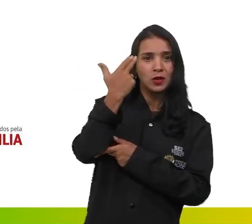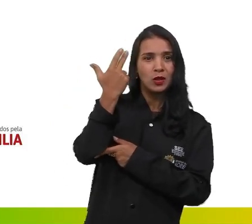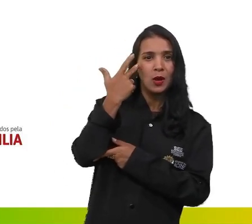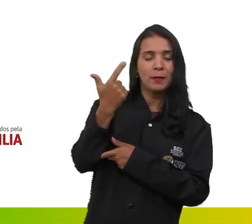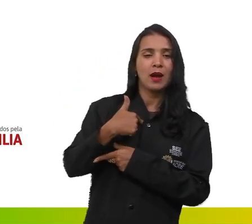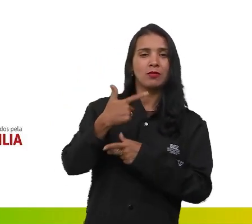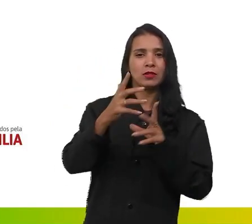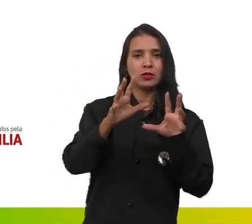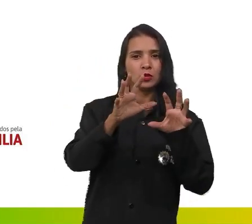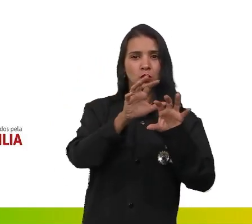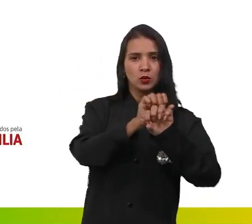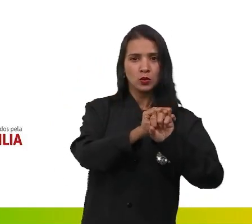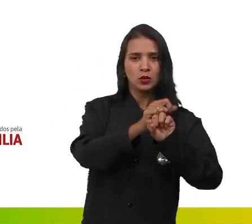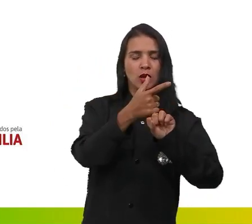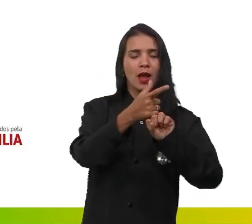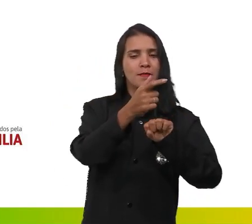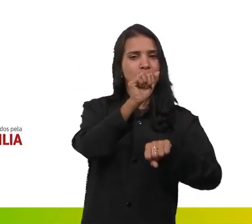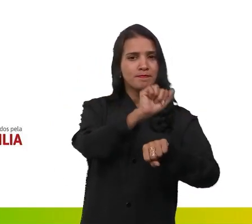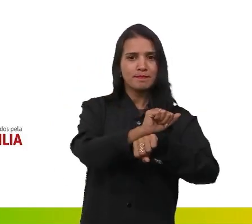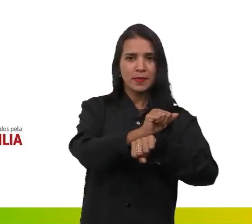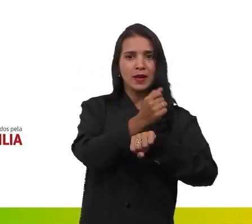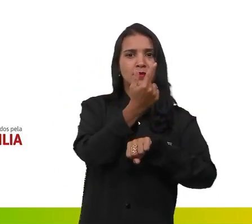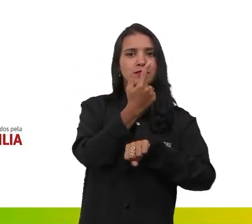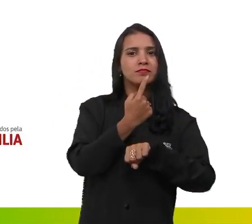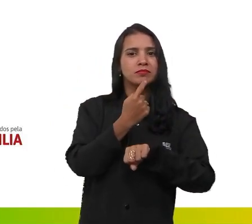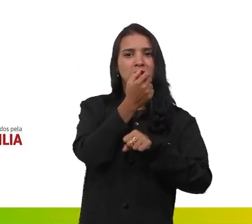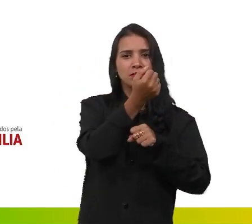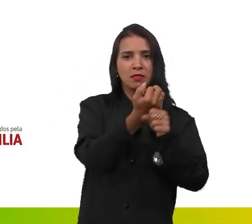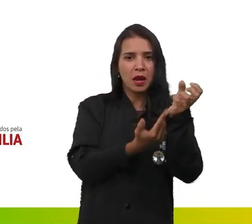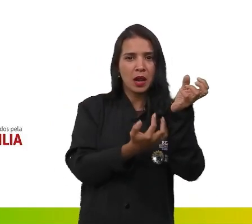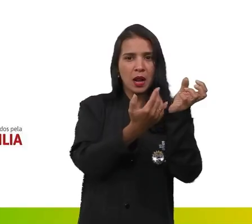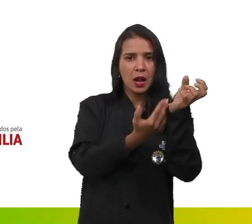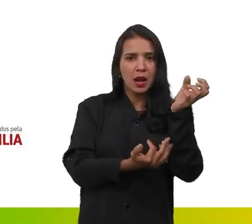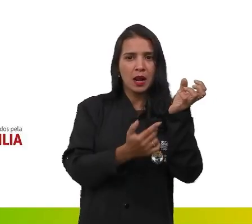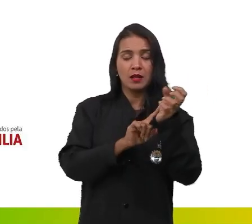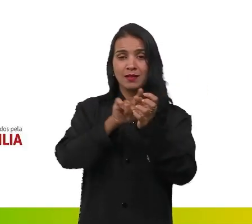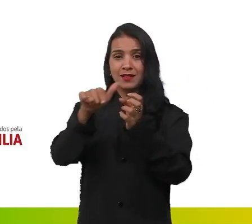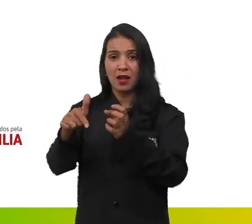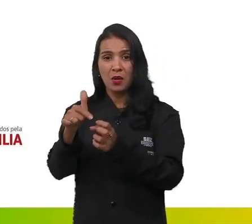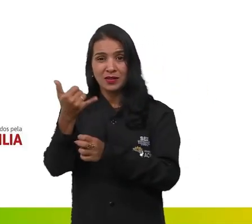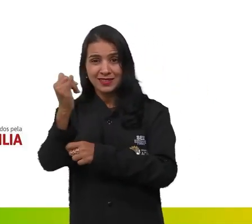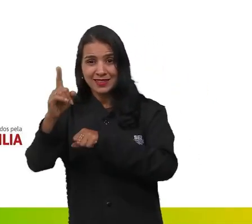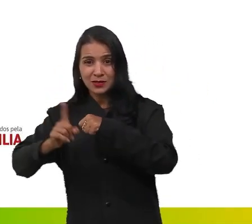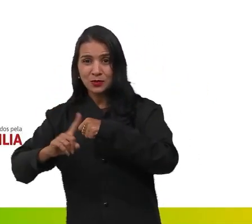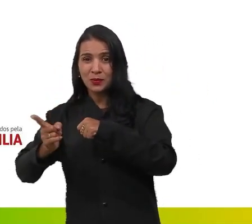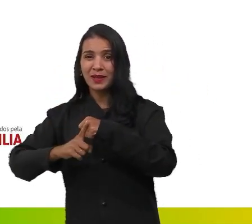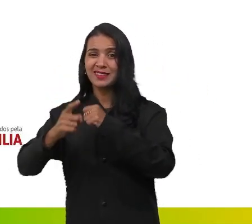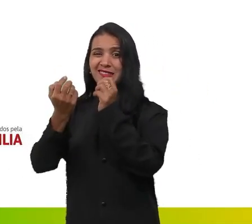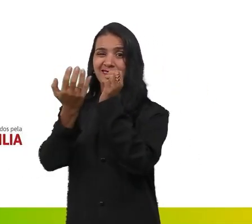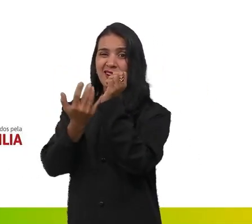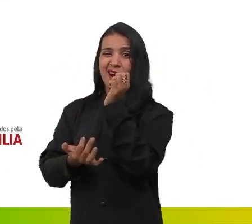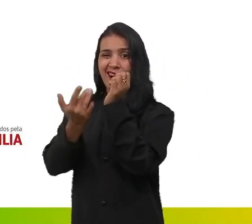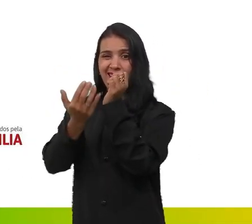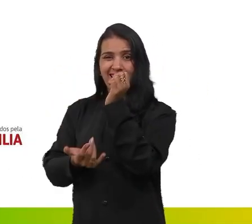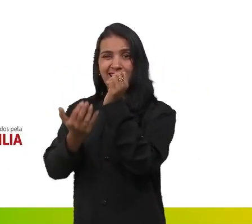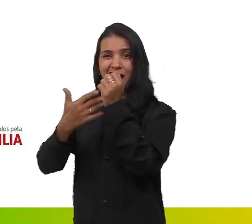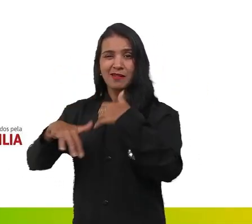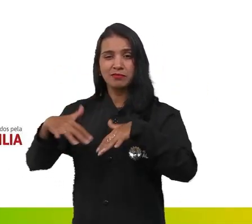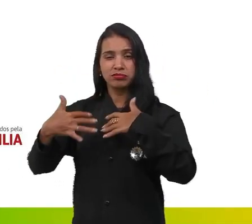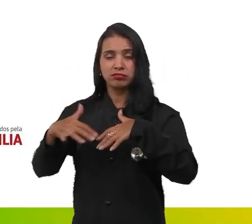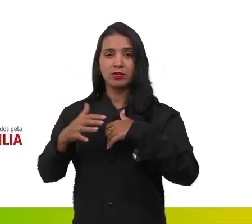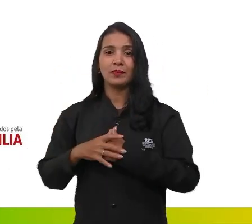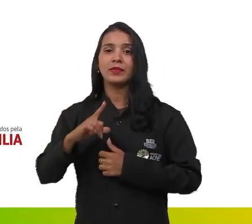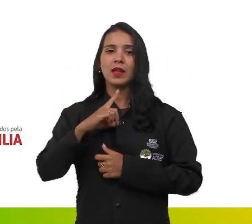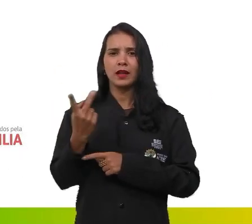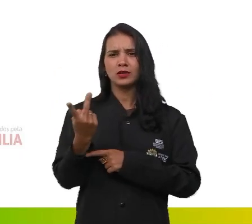coagulação do sangue. Aqui é o tipo de hemofilia, que tem um tipo A e tipo B. A gente não vai entrar muito nesse assunto, mas tem esses dois tipos